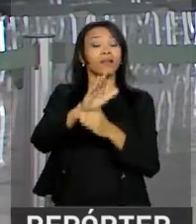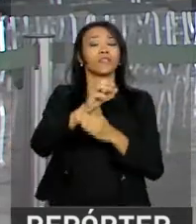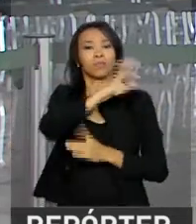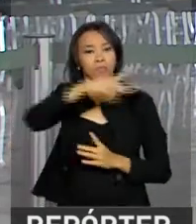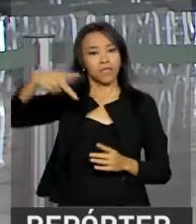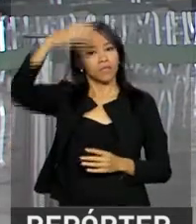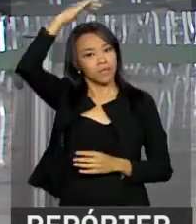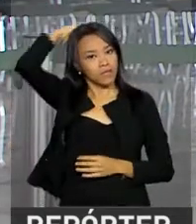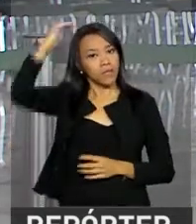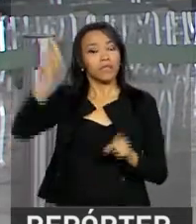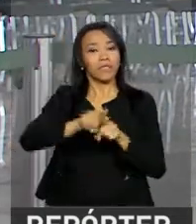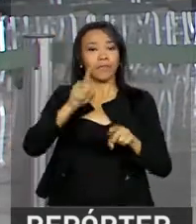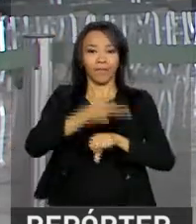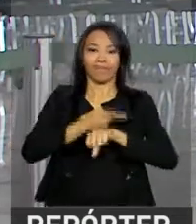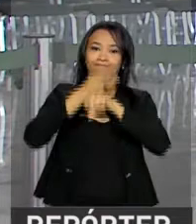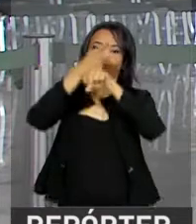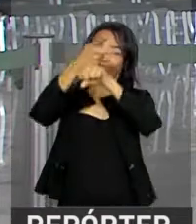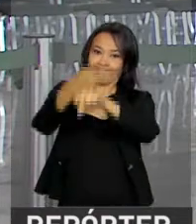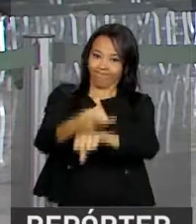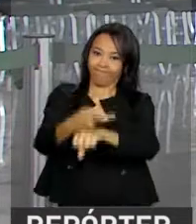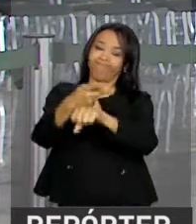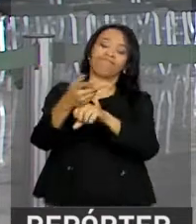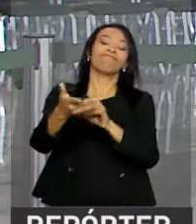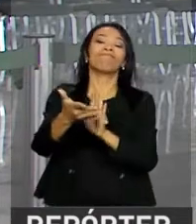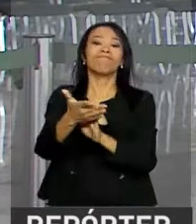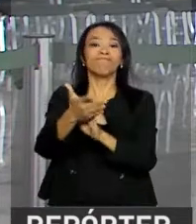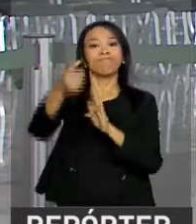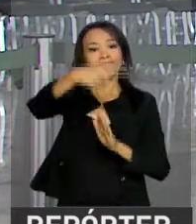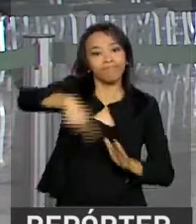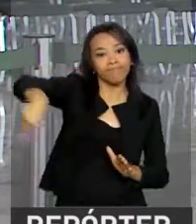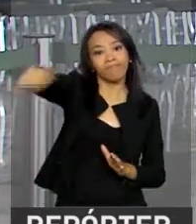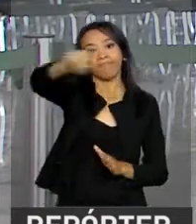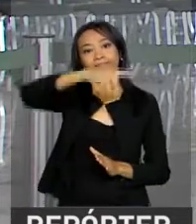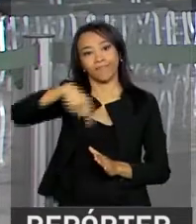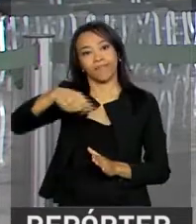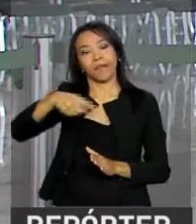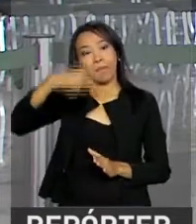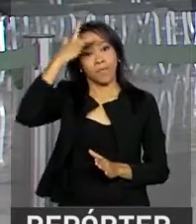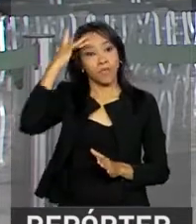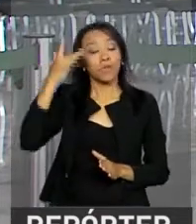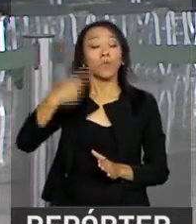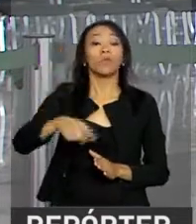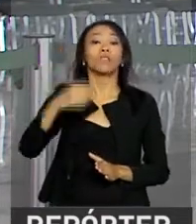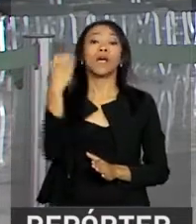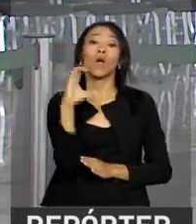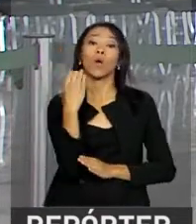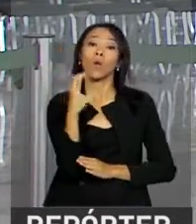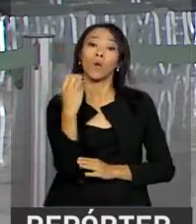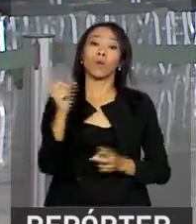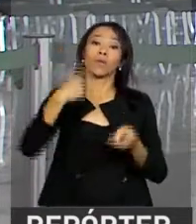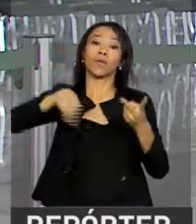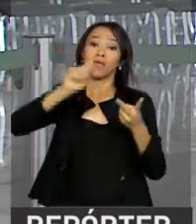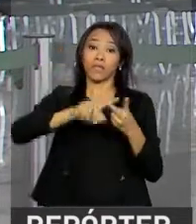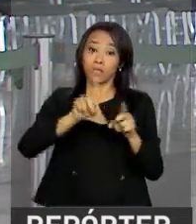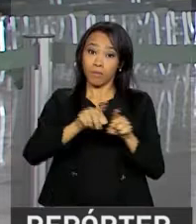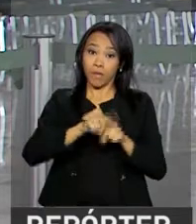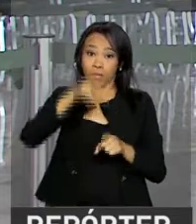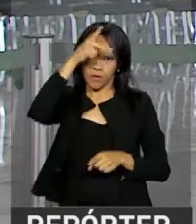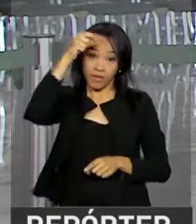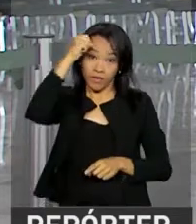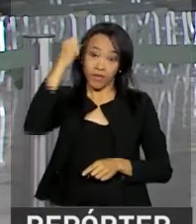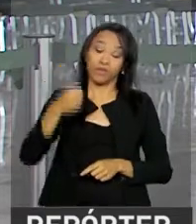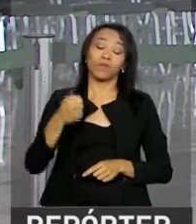entrega a ordem de rio branco é a ordem do mérito da defesa a cidadãos colombianos e ao prefeito da cidade de chapecó em santa